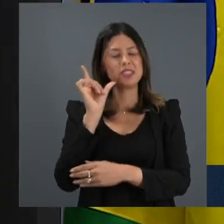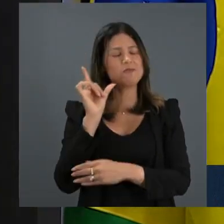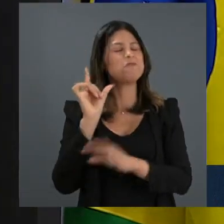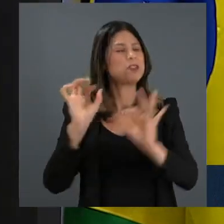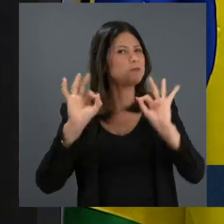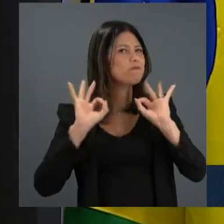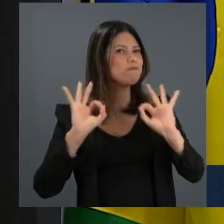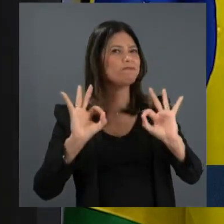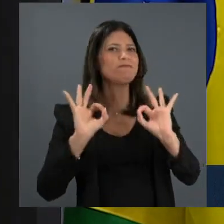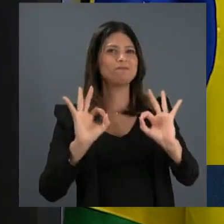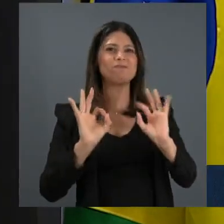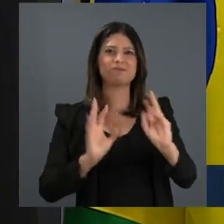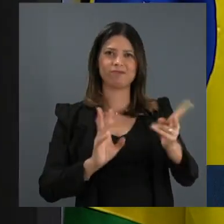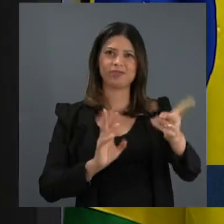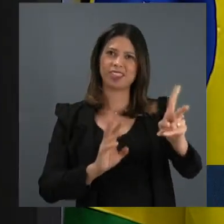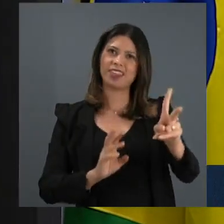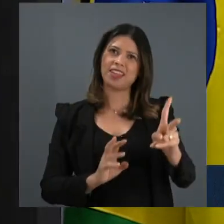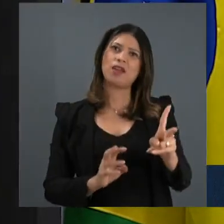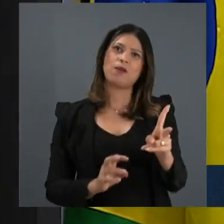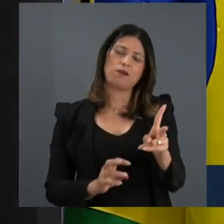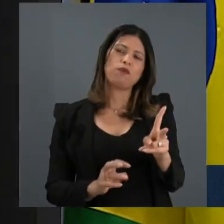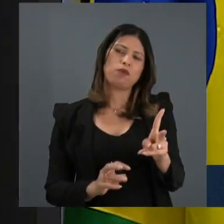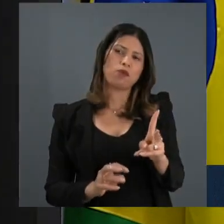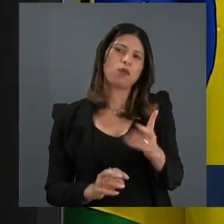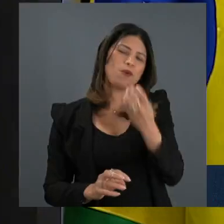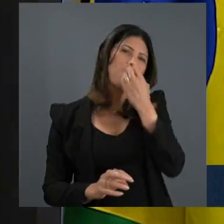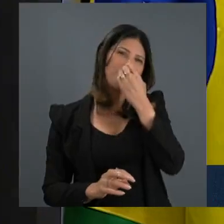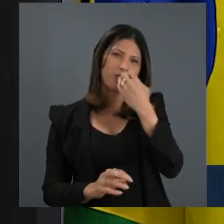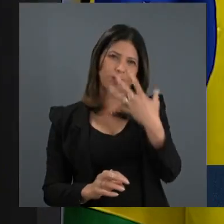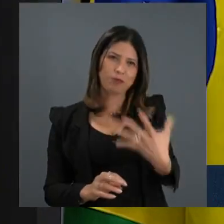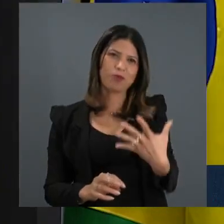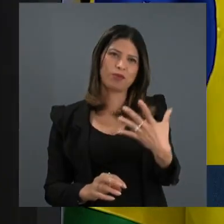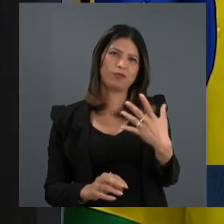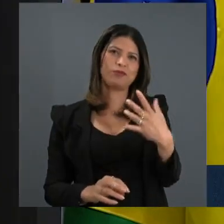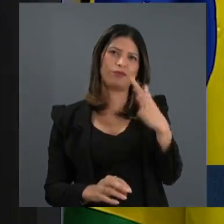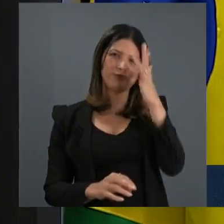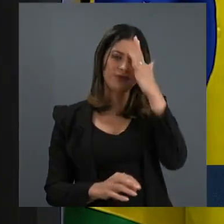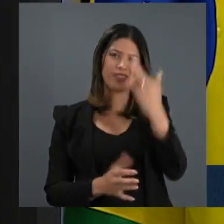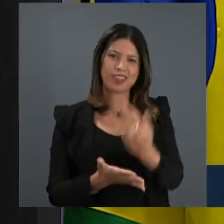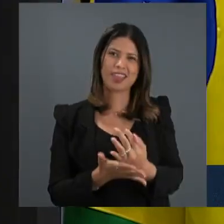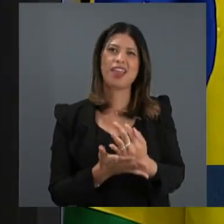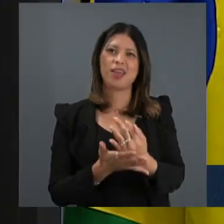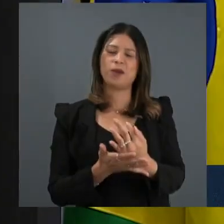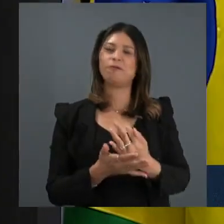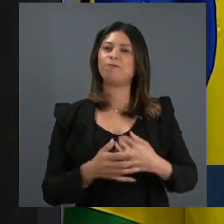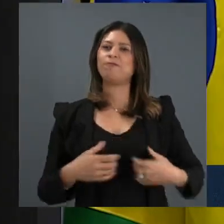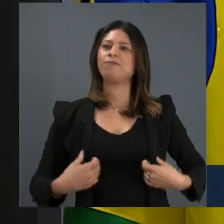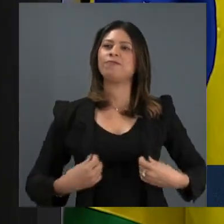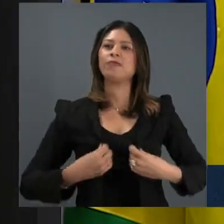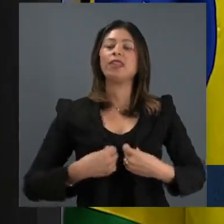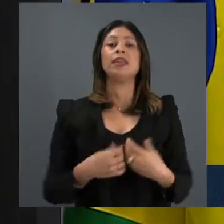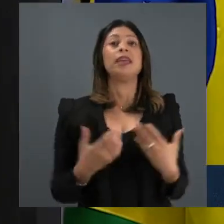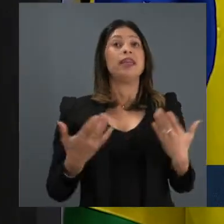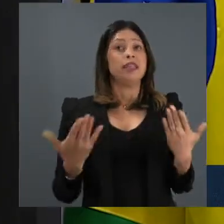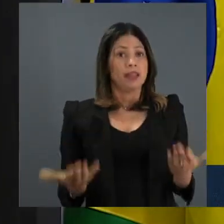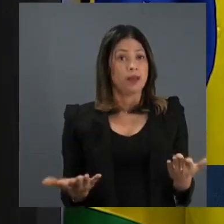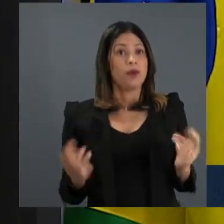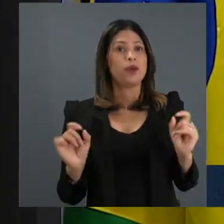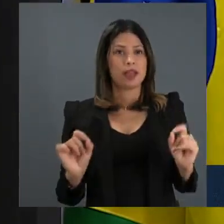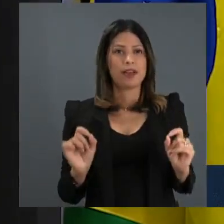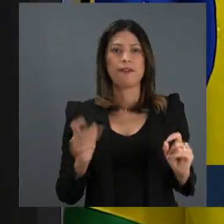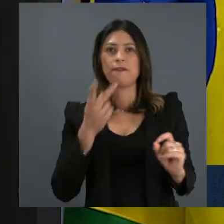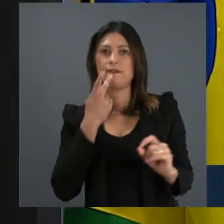como sempre bom, justo, fiel e misericordioso. Mas, presidente, eu tenho que falar de